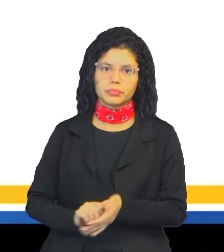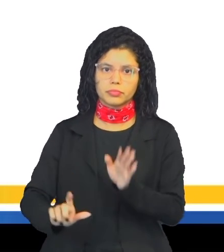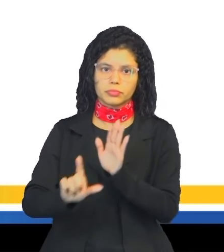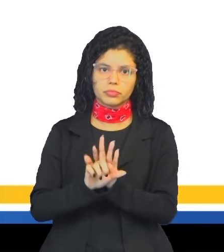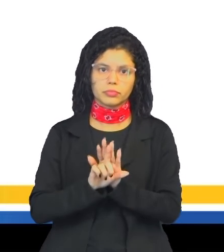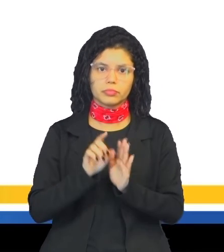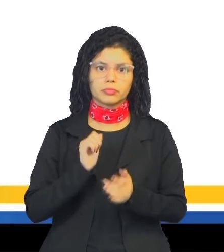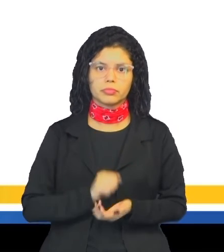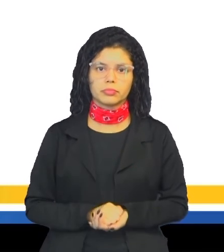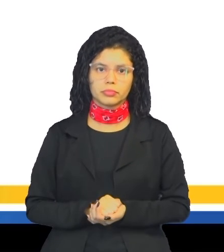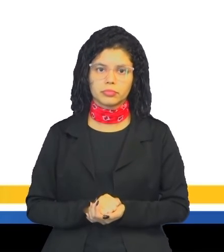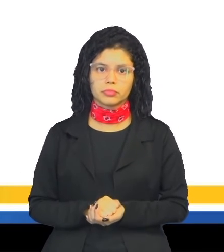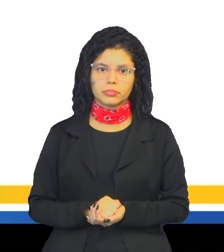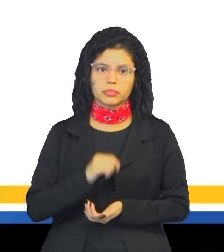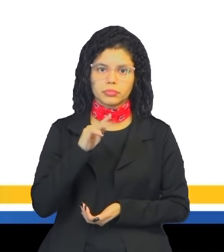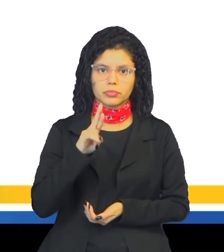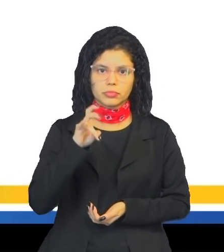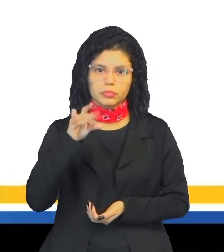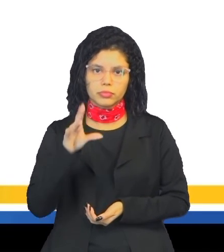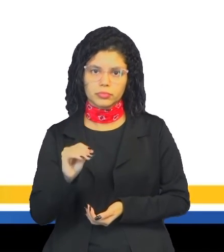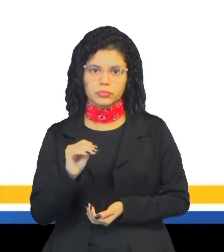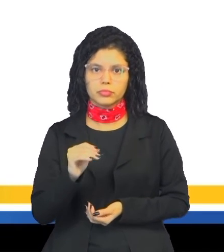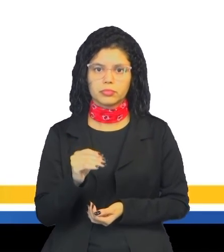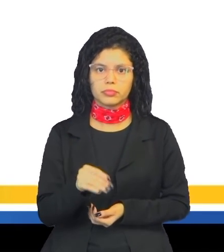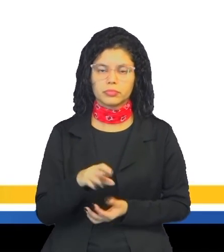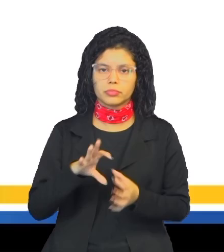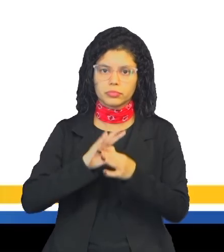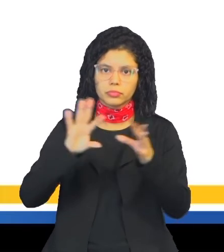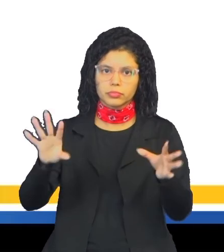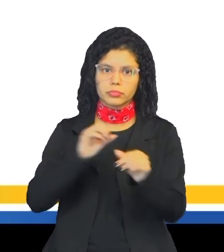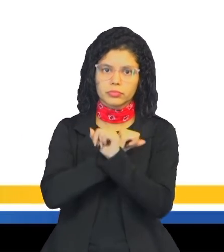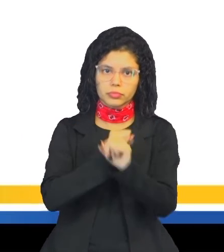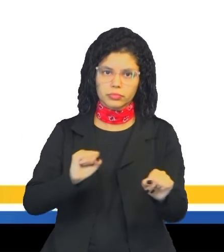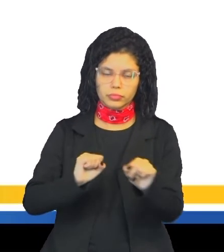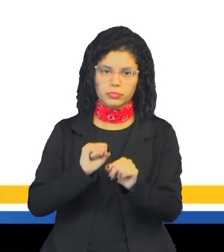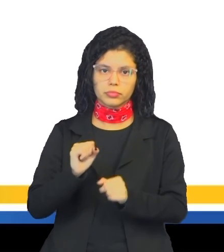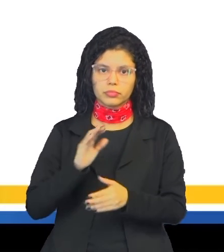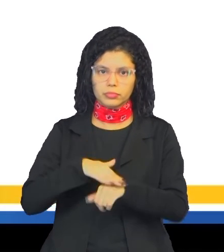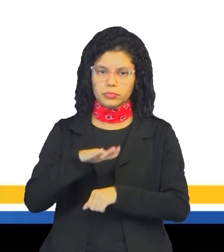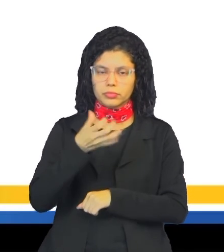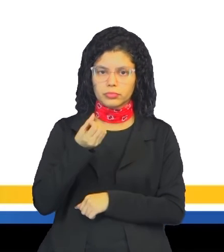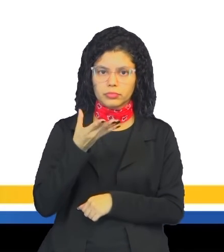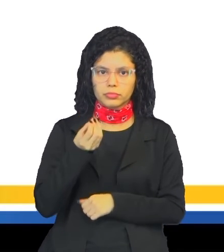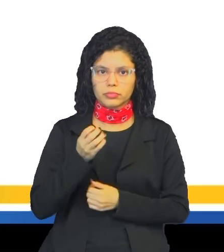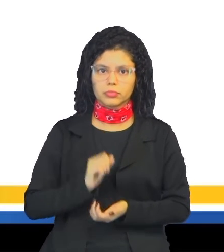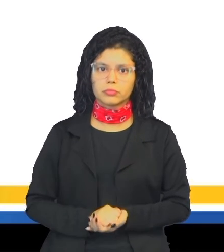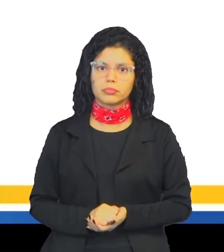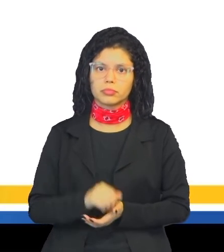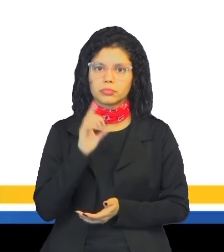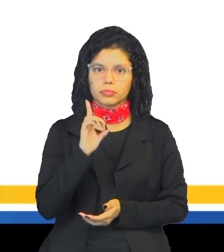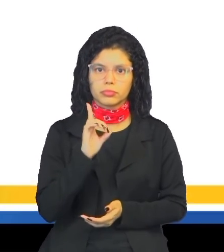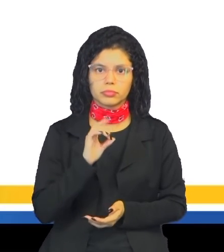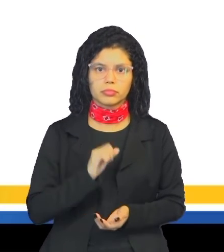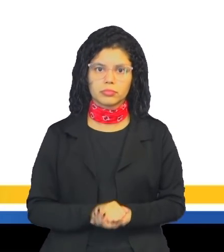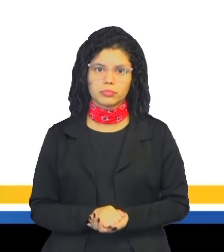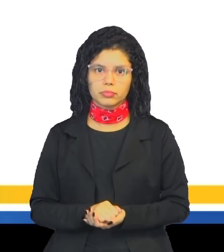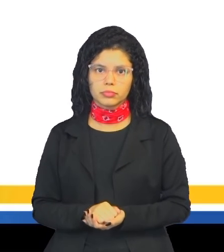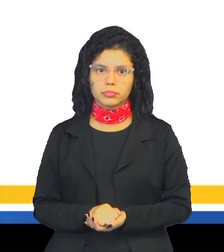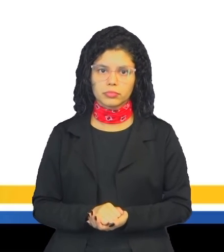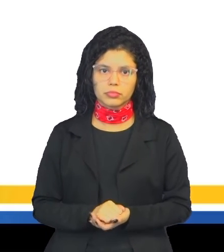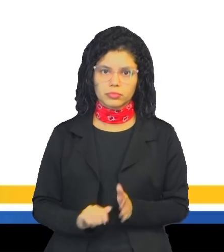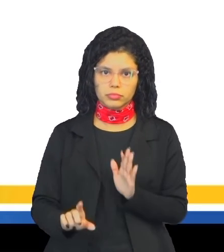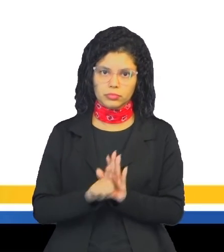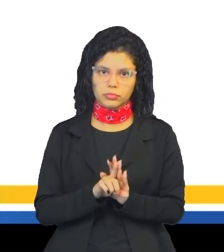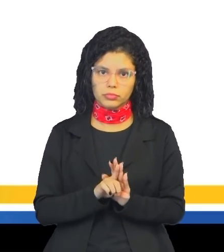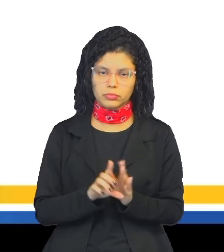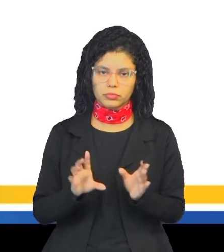1860. Letra C. A Lei Eusébio de Queiroz decretou a libertação dos escravizados acima dos 60 anos. Ou letra D. A